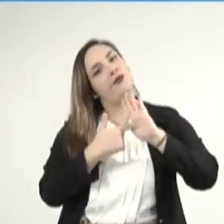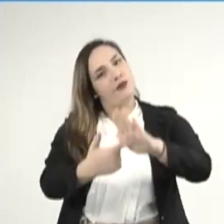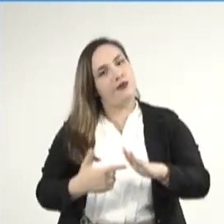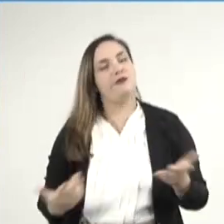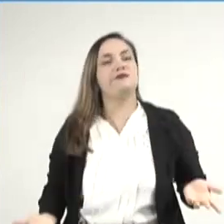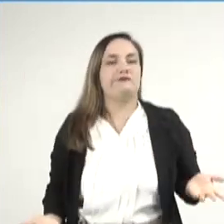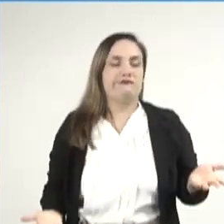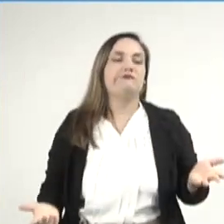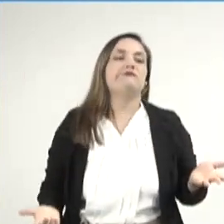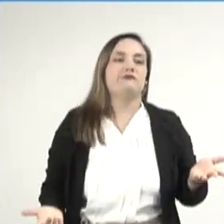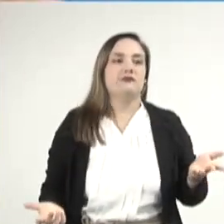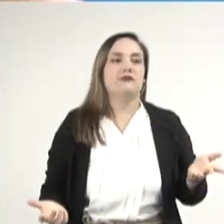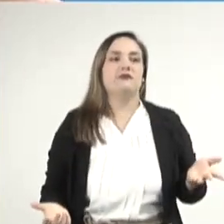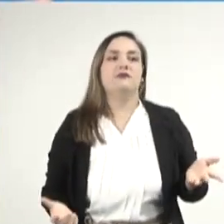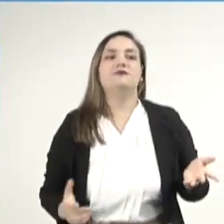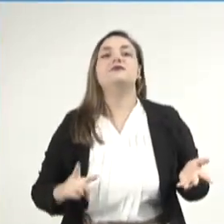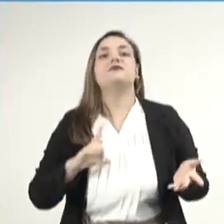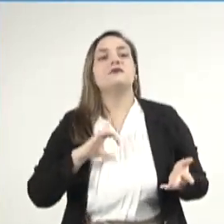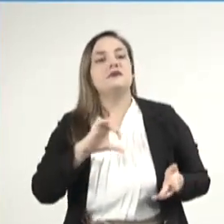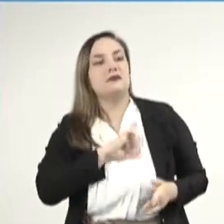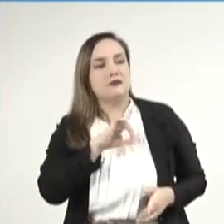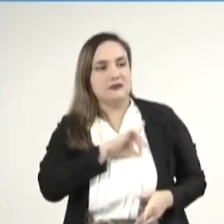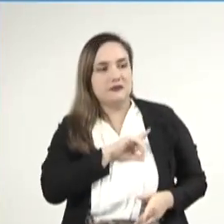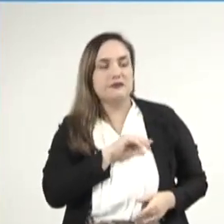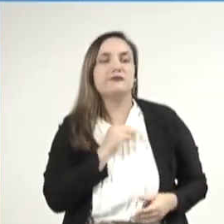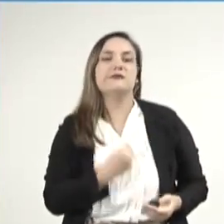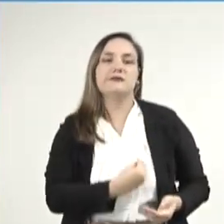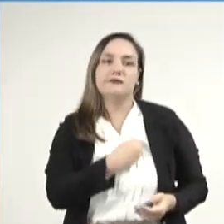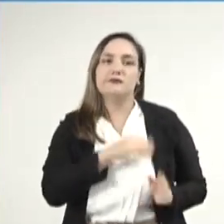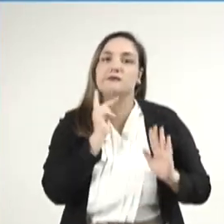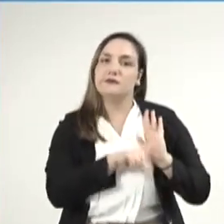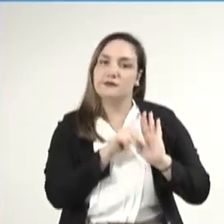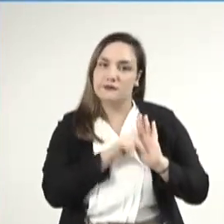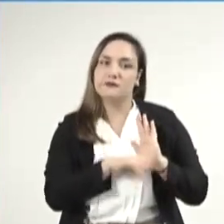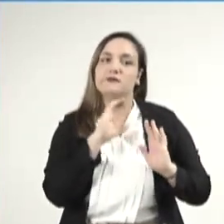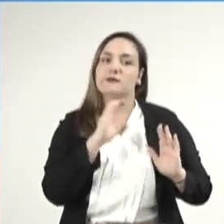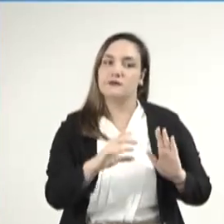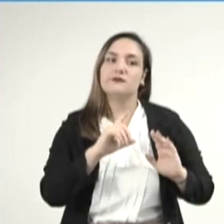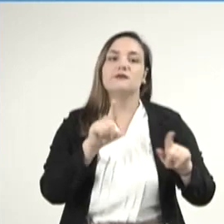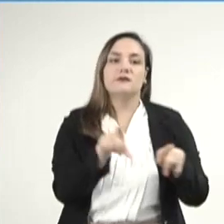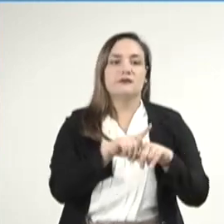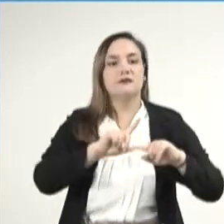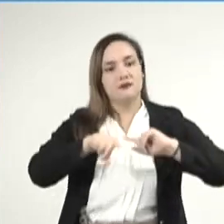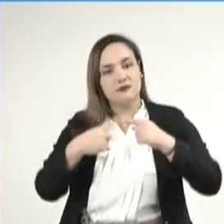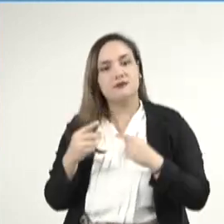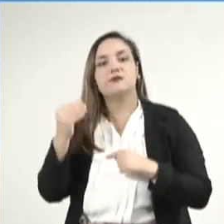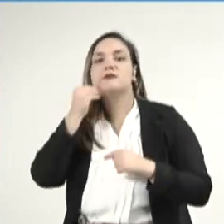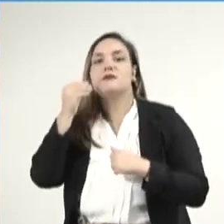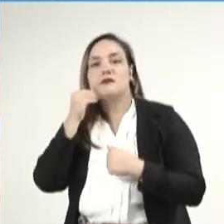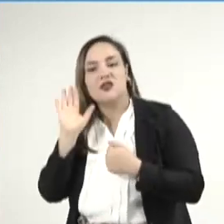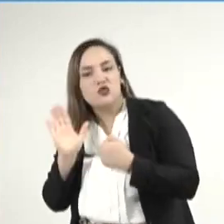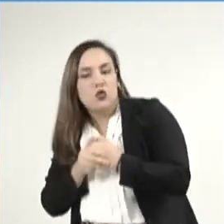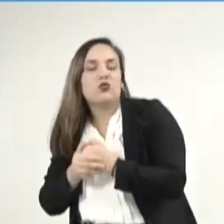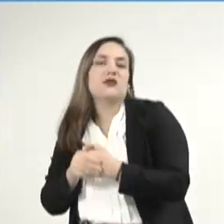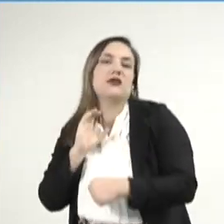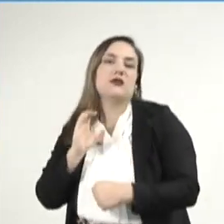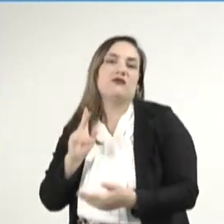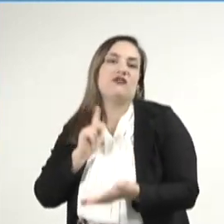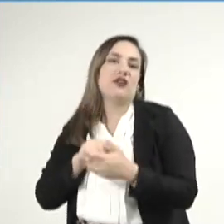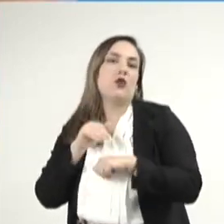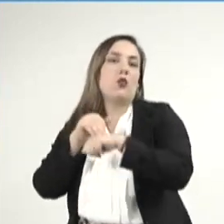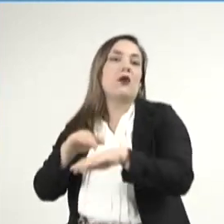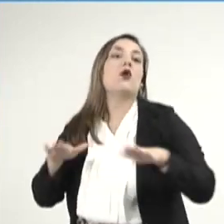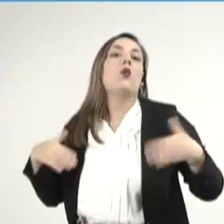a participação do delegado no planejamento do crime e depois para acobertar quem realmente